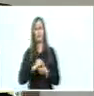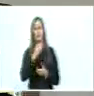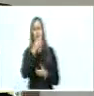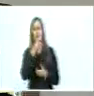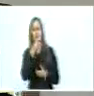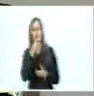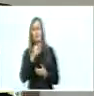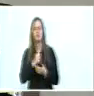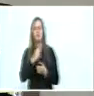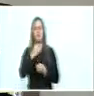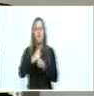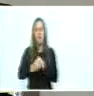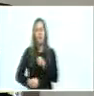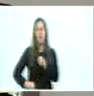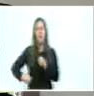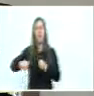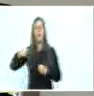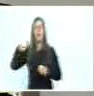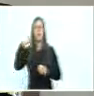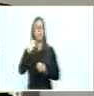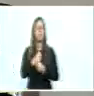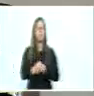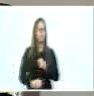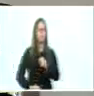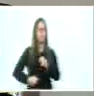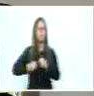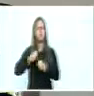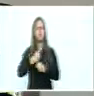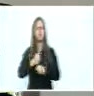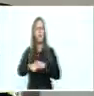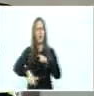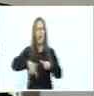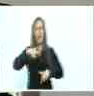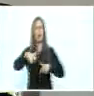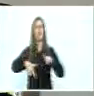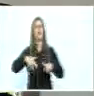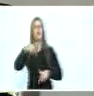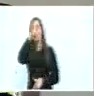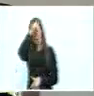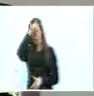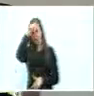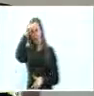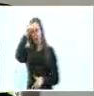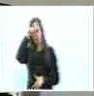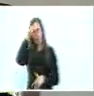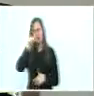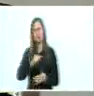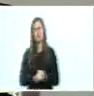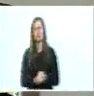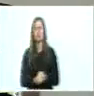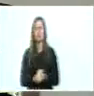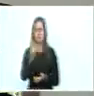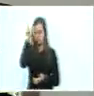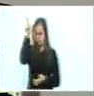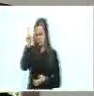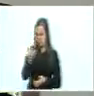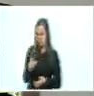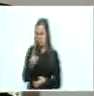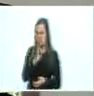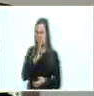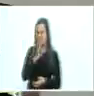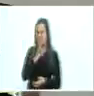quantos e quantos anos trabalhando na imprensa da prefeitura, uma pessoa que conhece muito